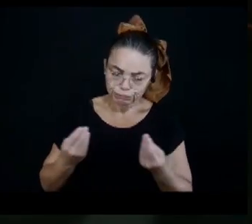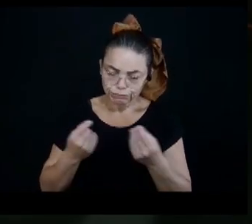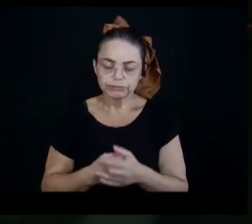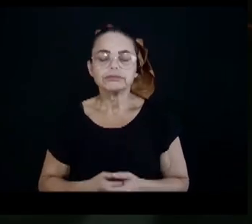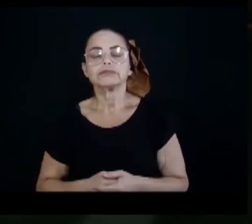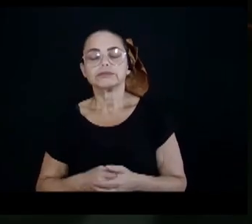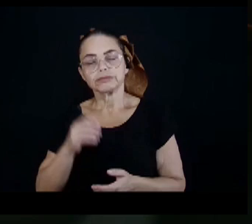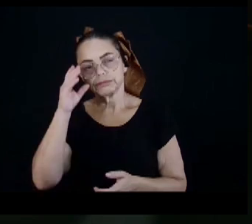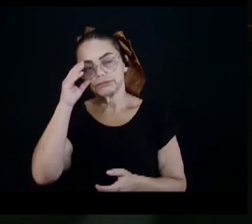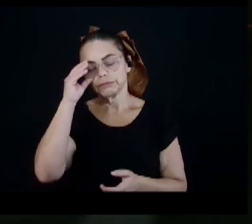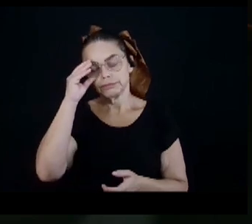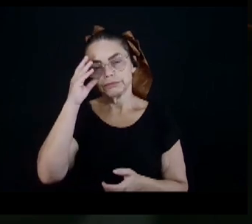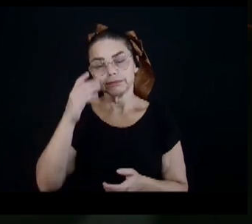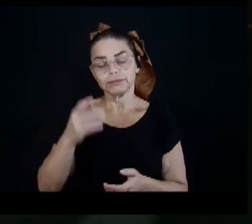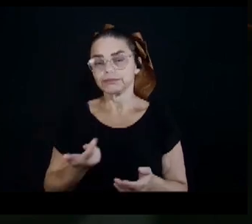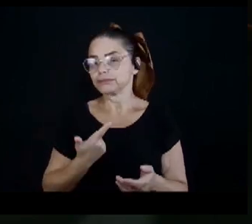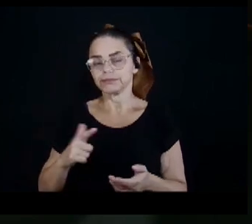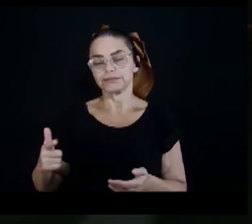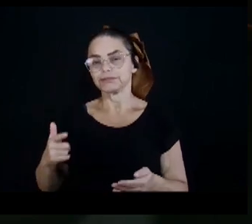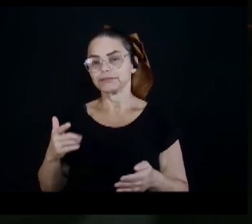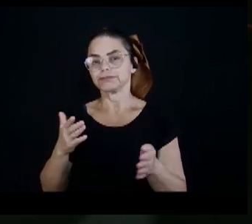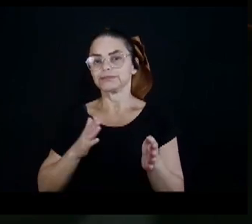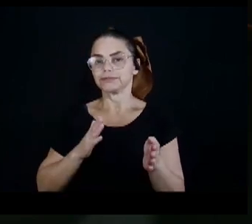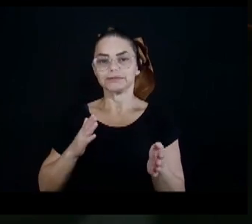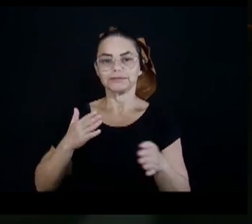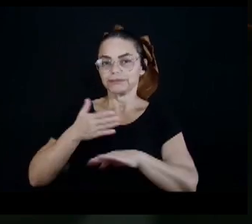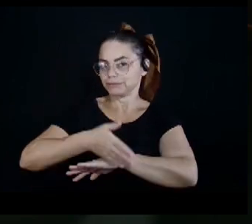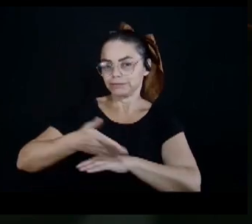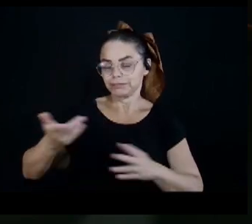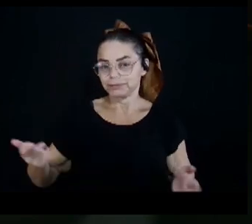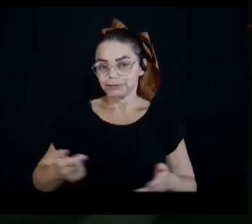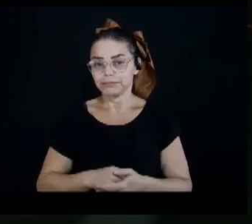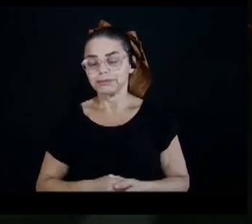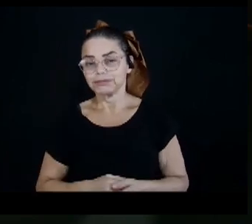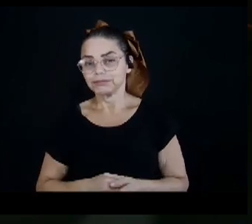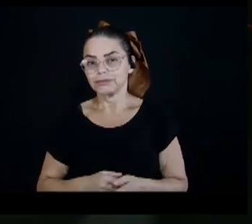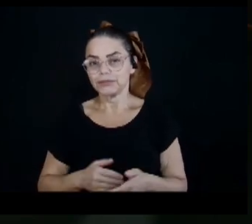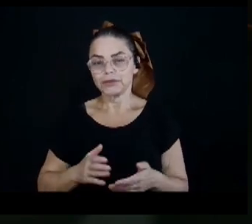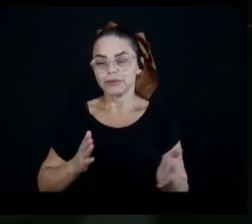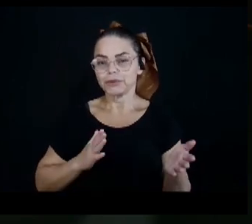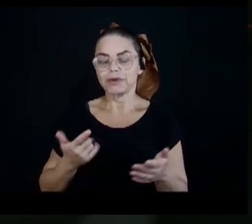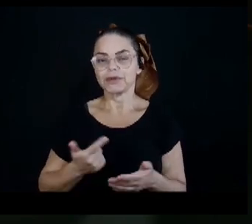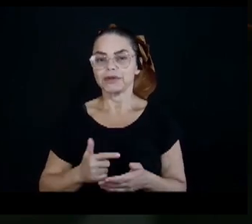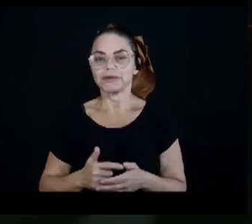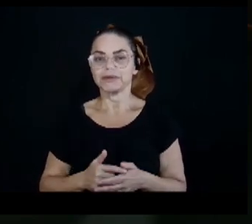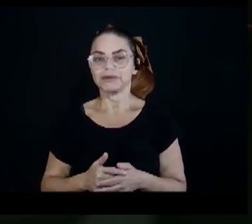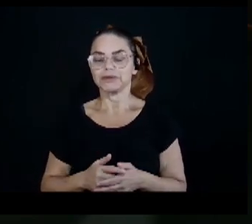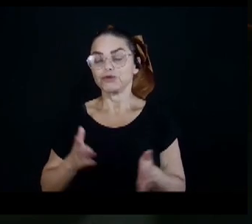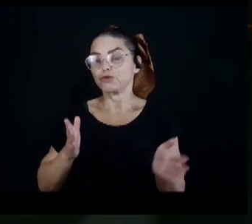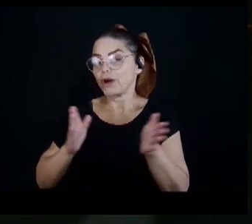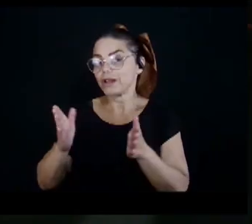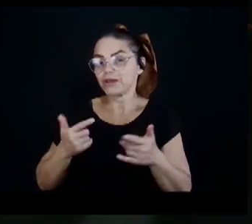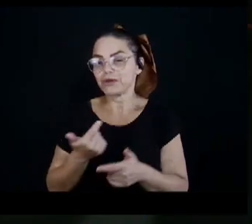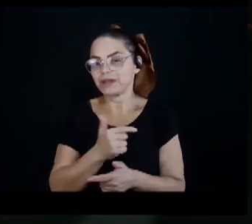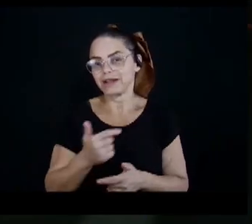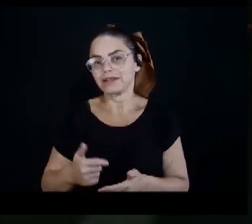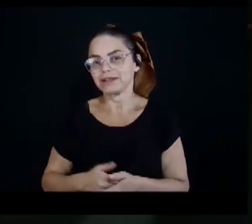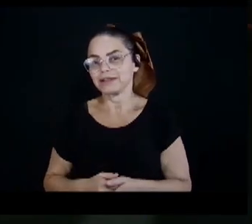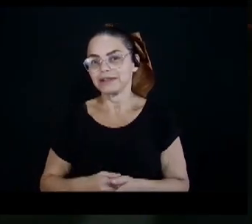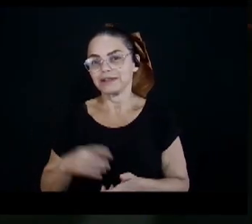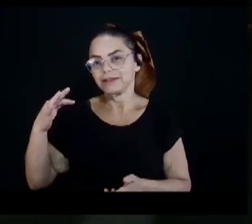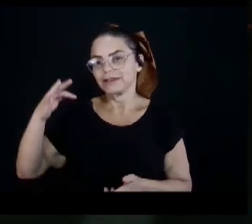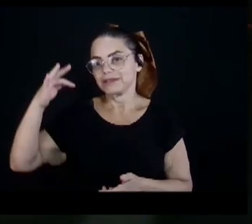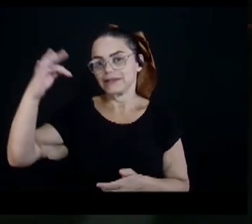tinham acesso, não têm acesso nesse momento, mas em um futuro não tão distante, pode ser que vão